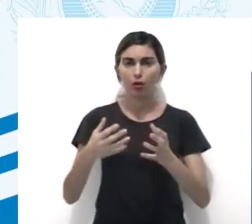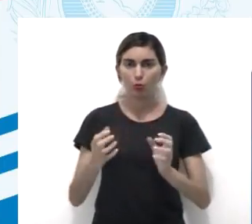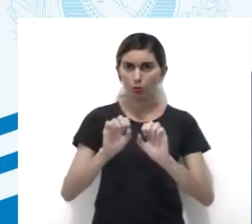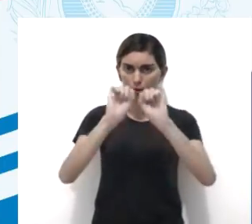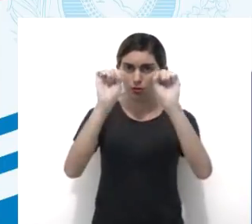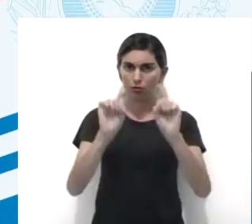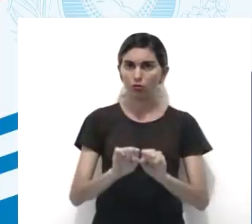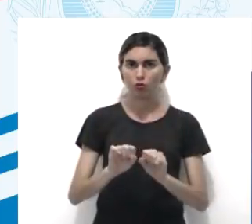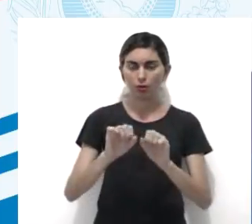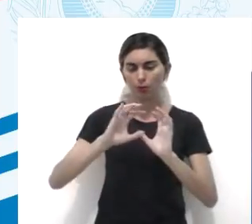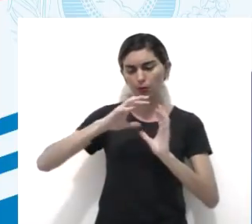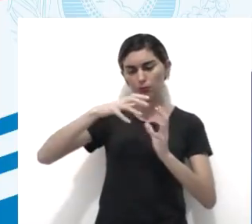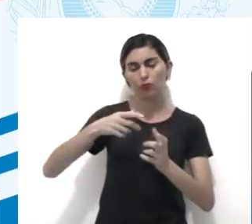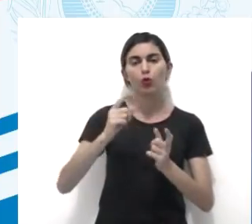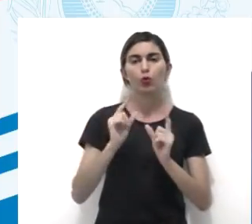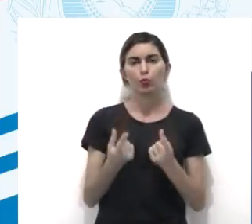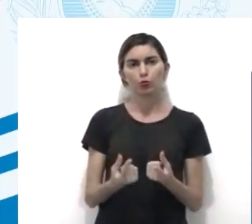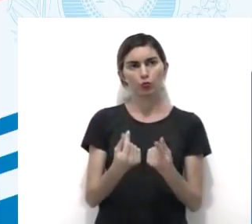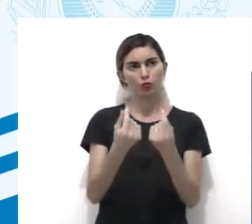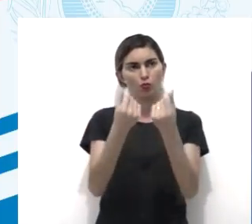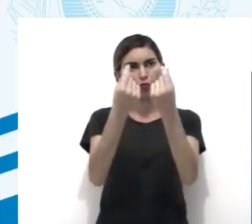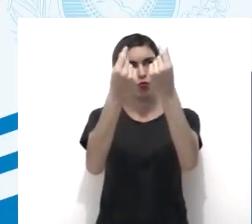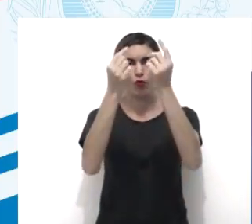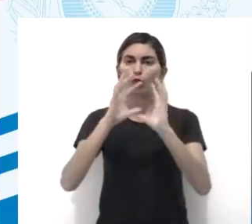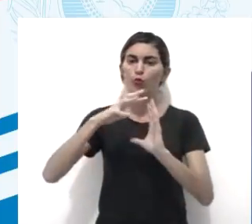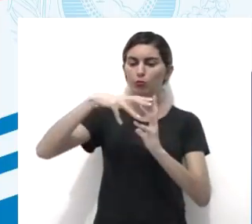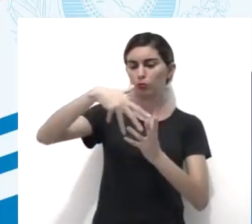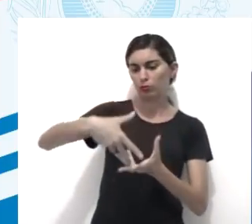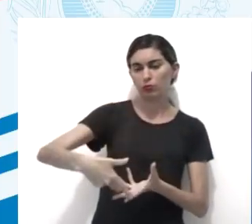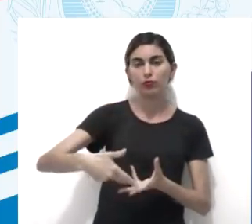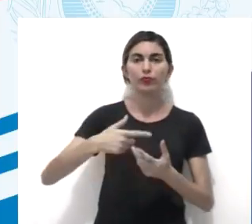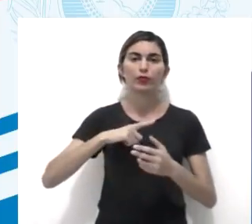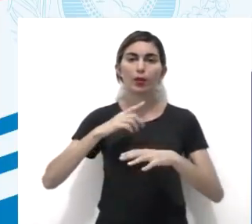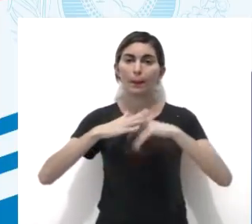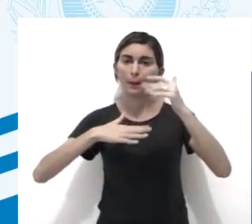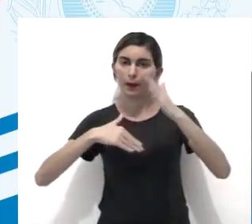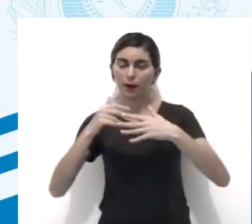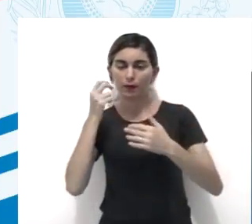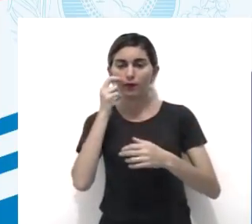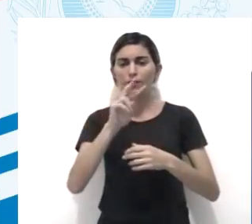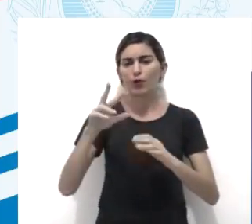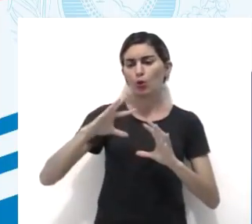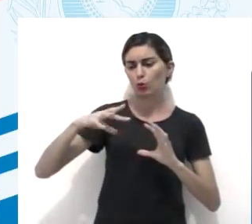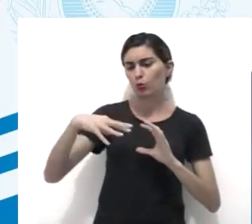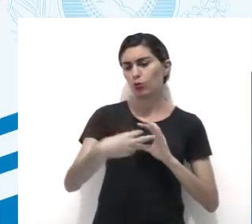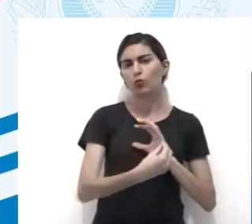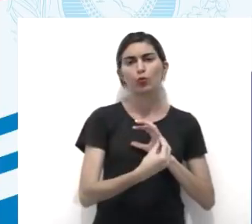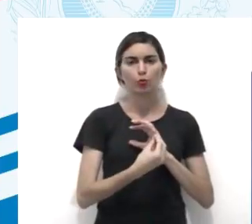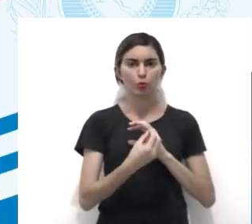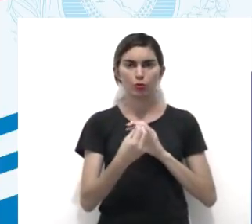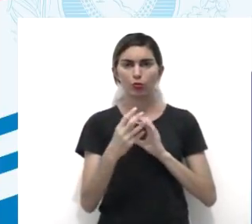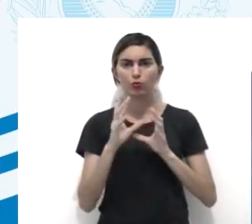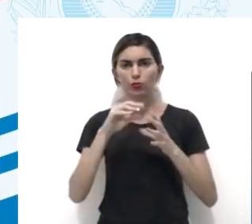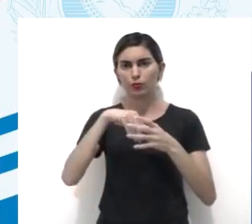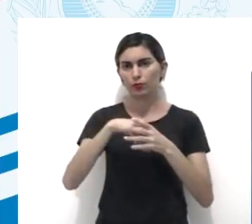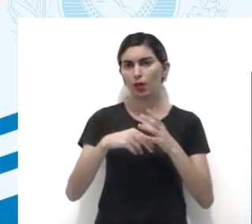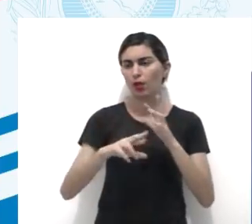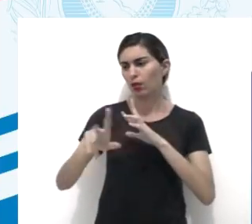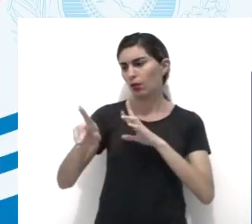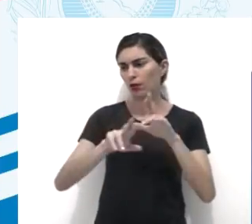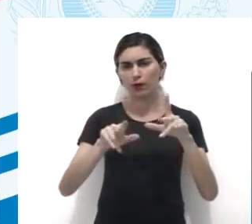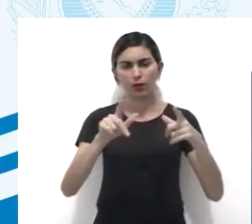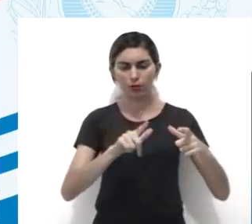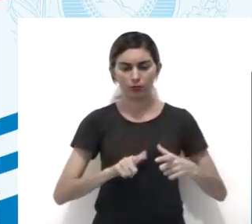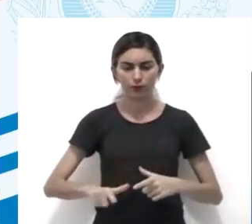sistema capitalista e sua consolidação no mundo. Na prática, ela é vista como a total ou parcial integração entre